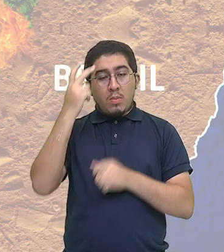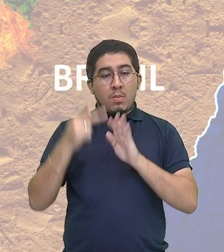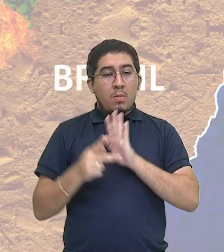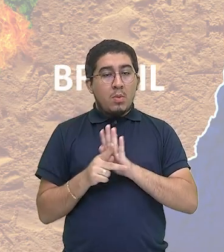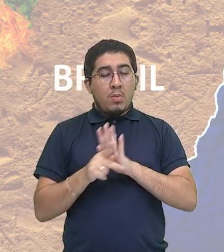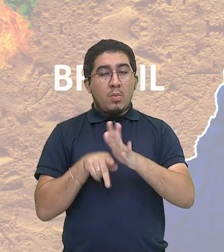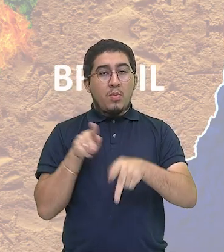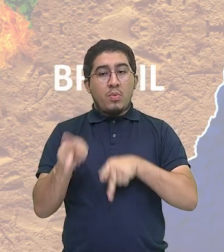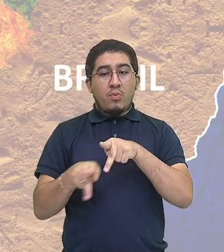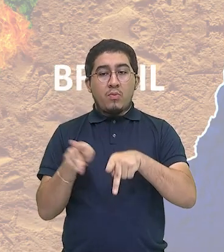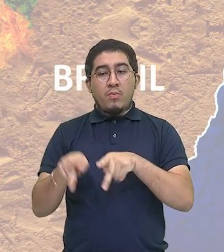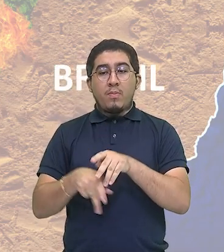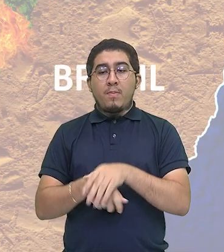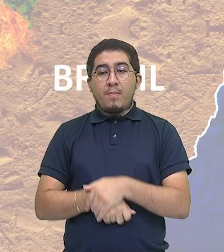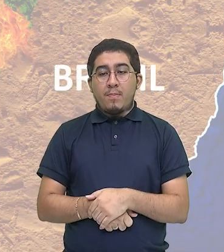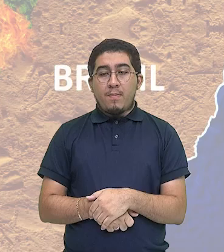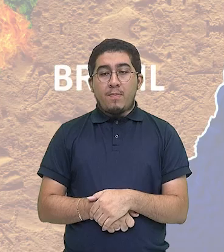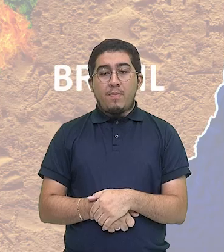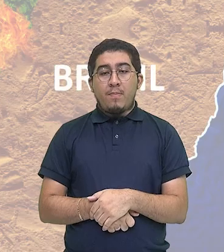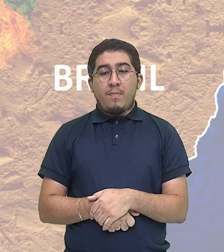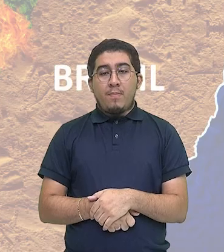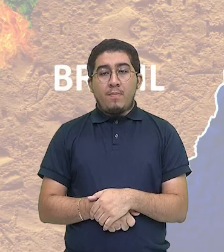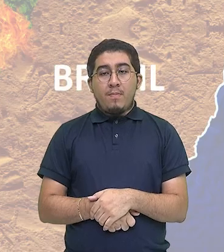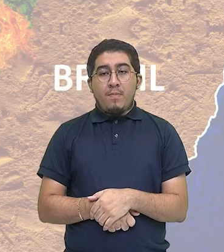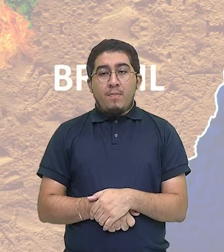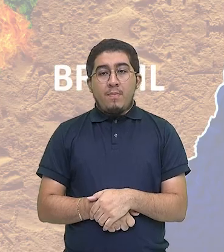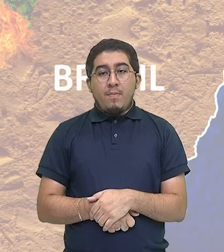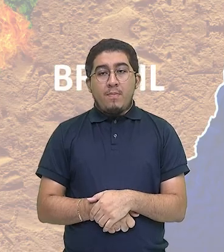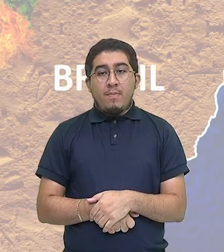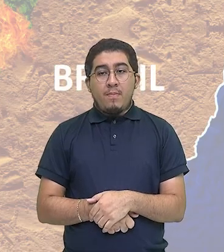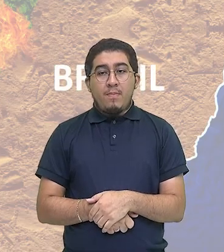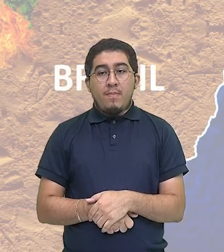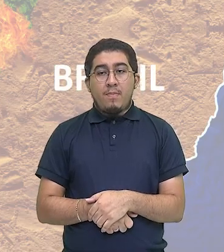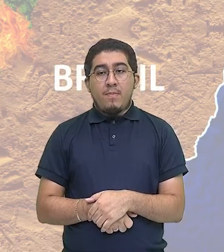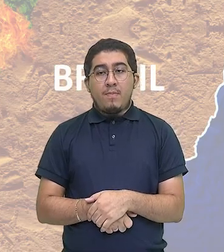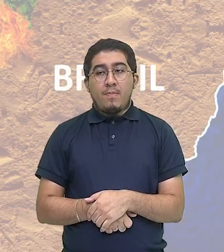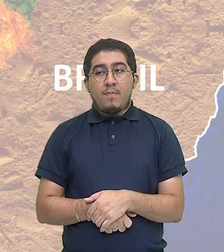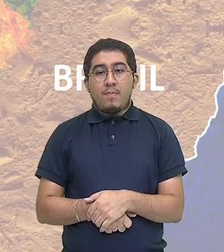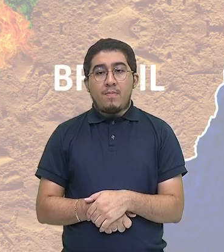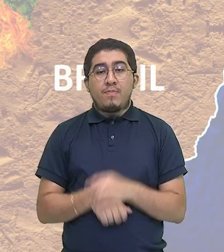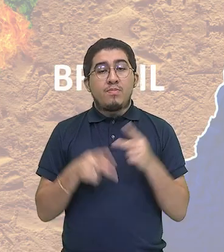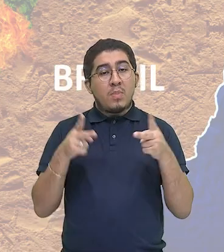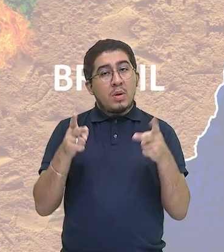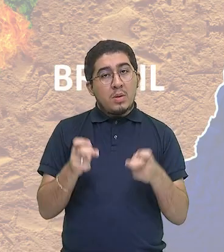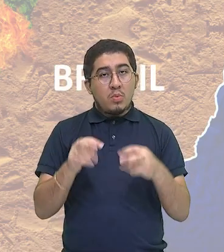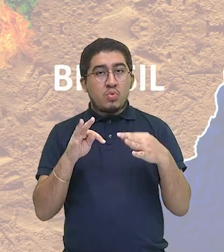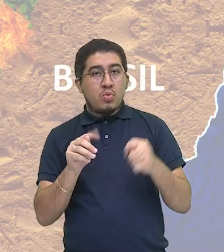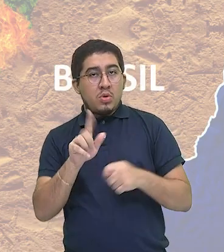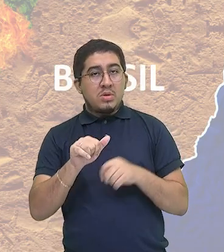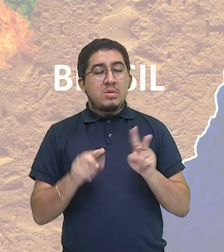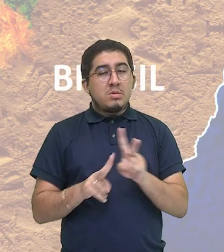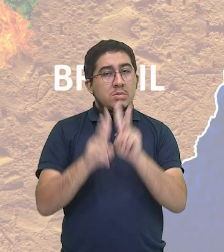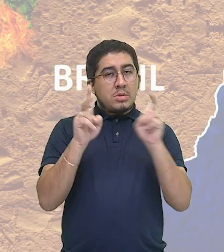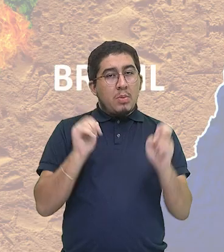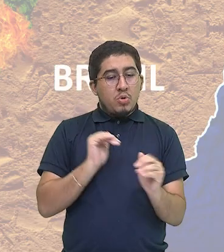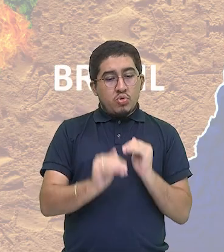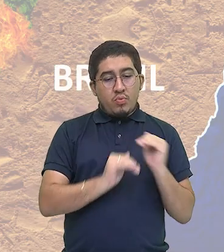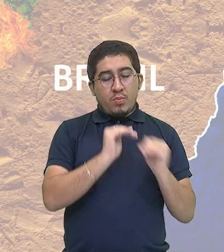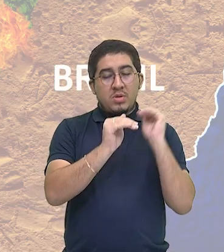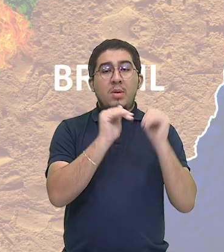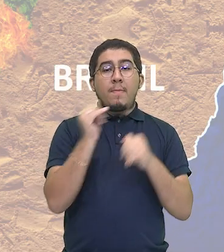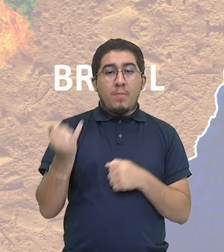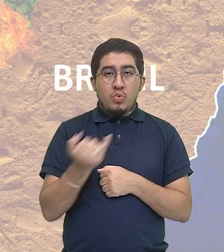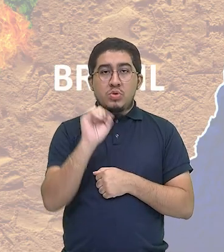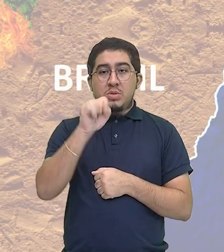sociocultural das populações. Percebam que toda essa questão de desenvolvimento, ela é importante, mas